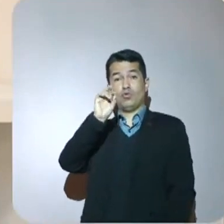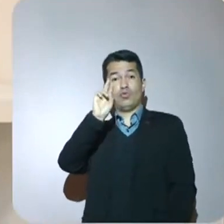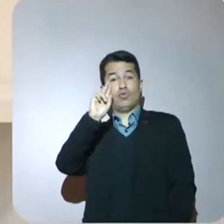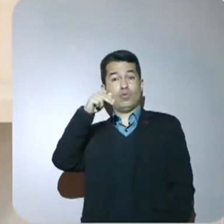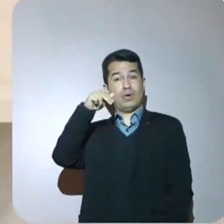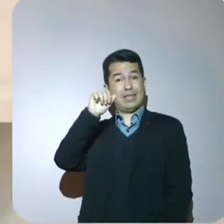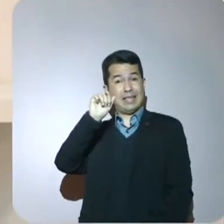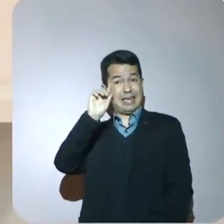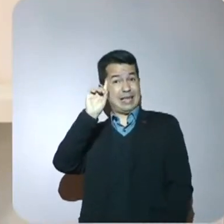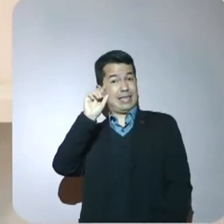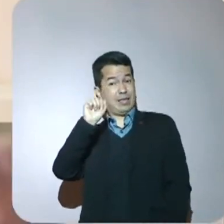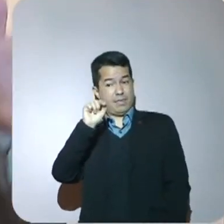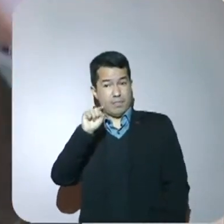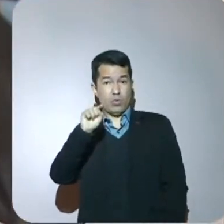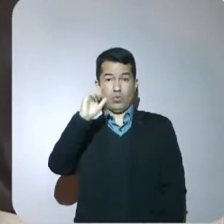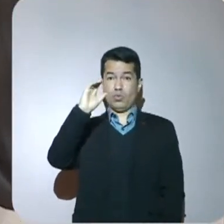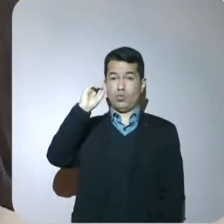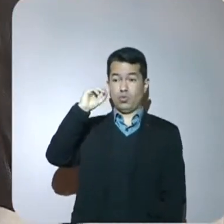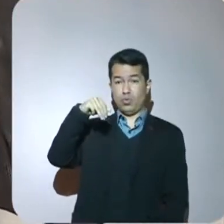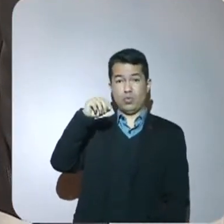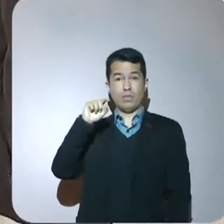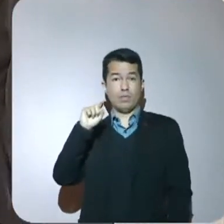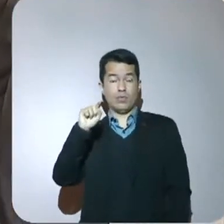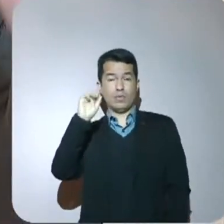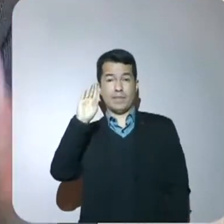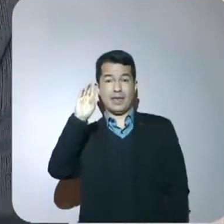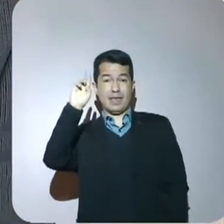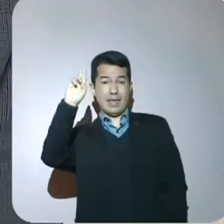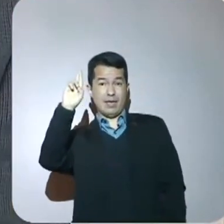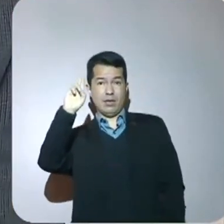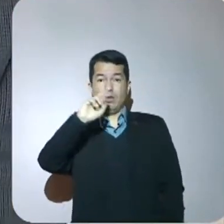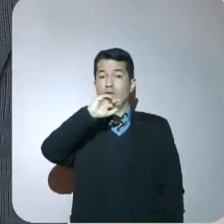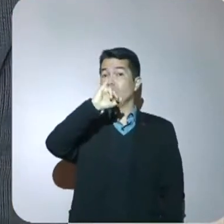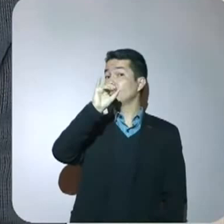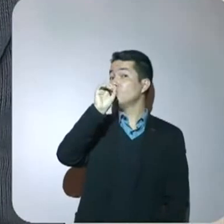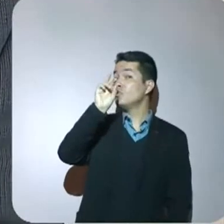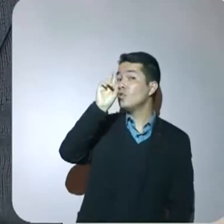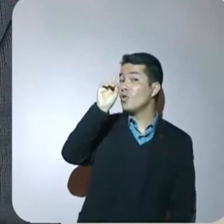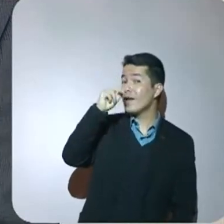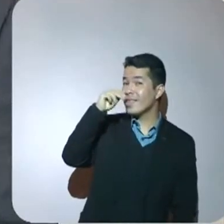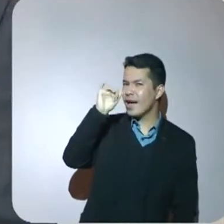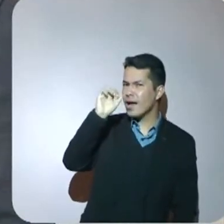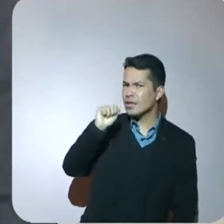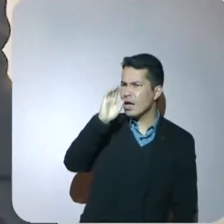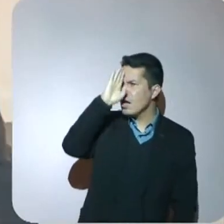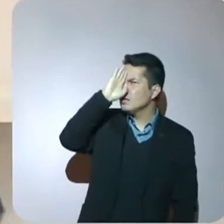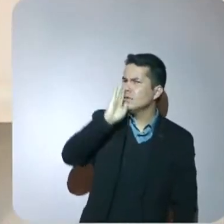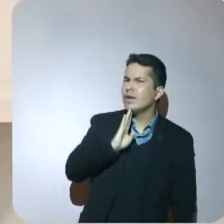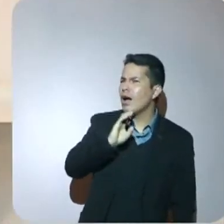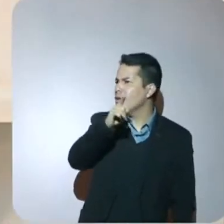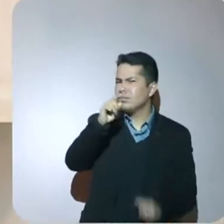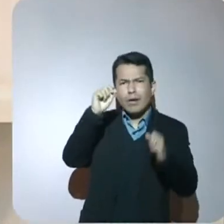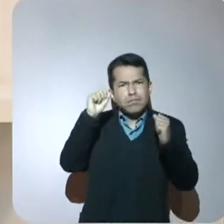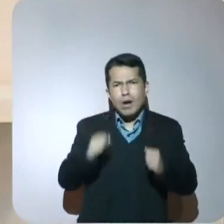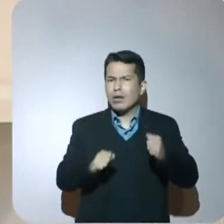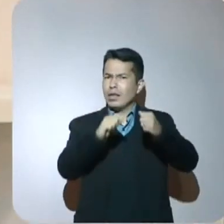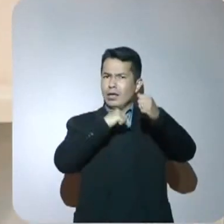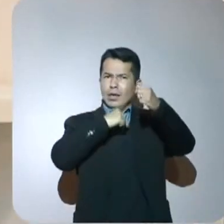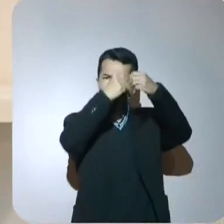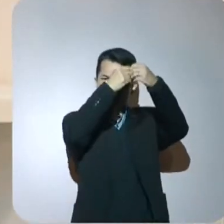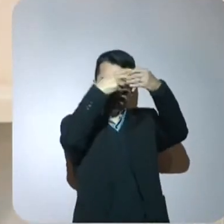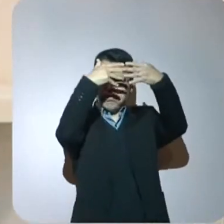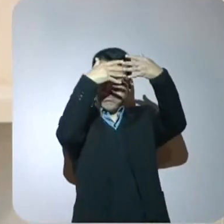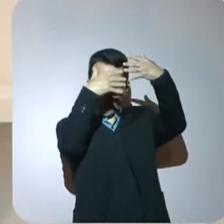ajornada.com.br, e ali você vai encontrar toda a nossa grade de ensino à sua disposição e você vai poder ter um mentor